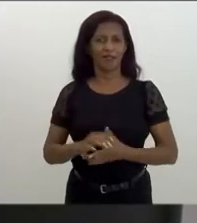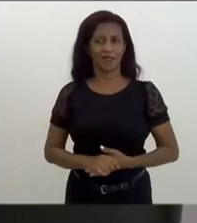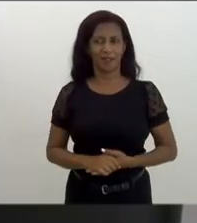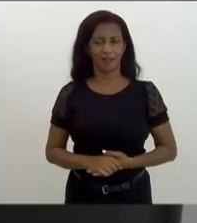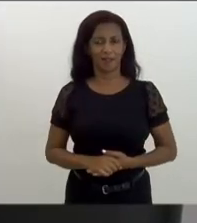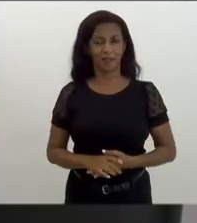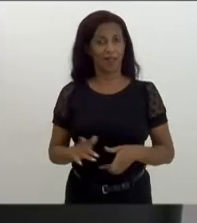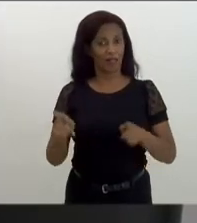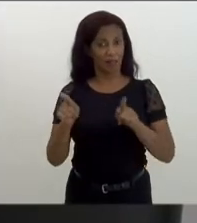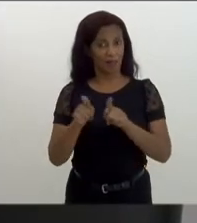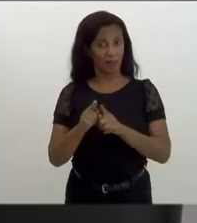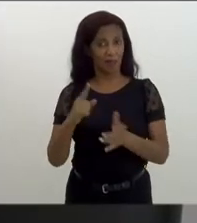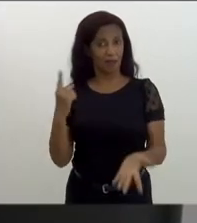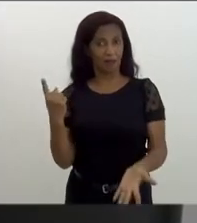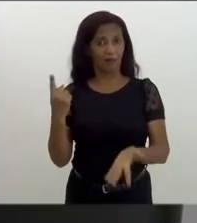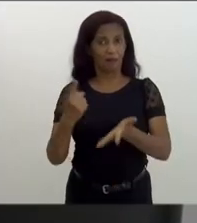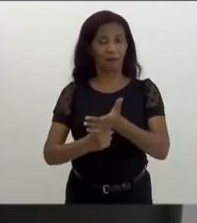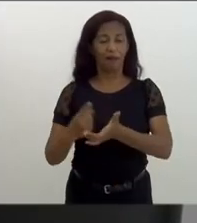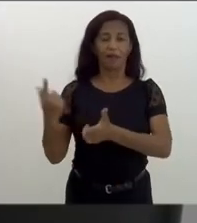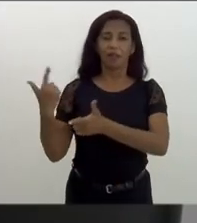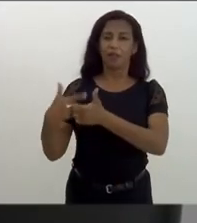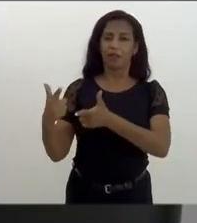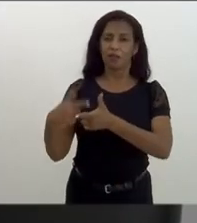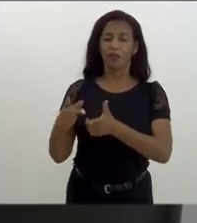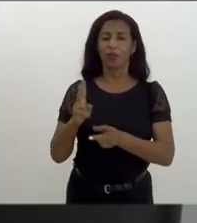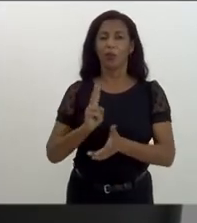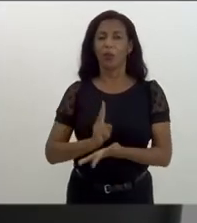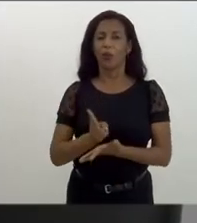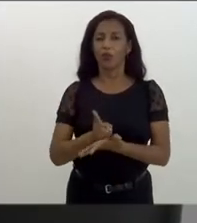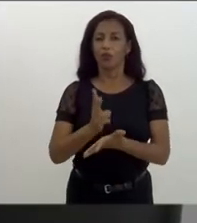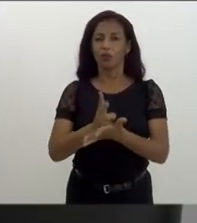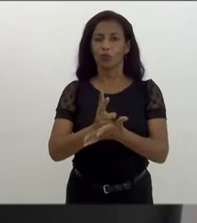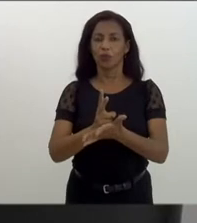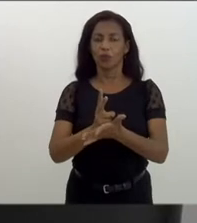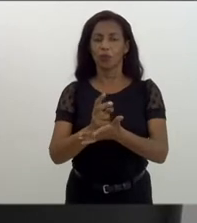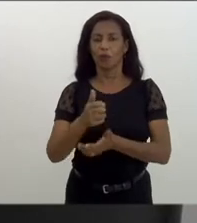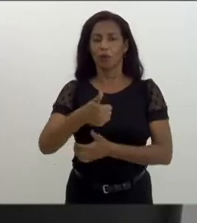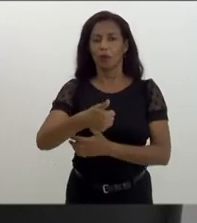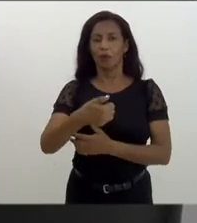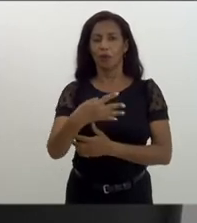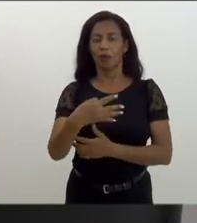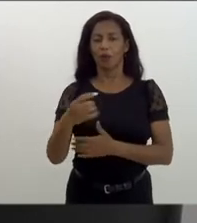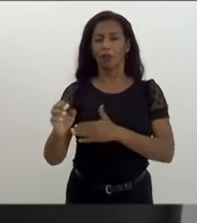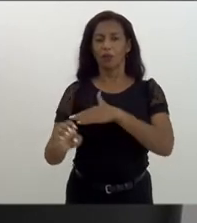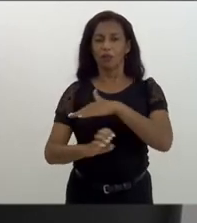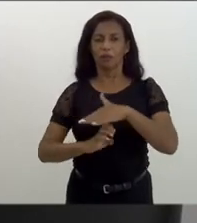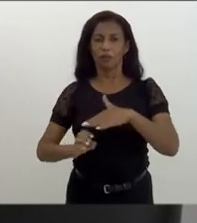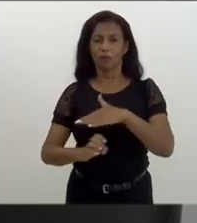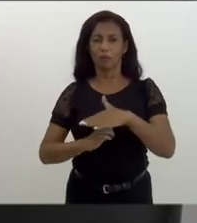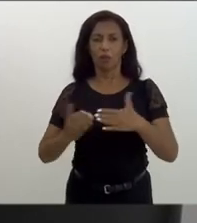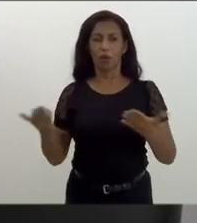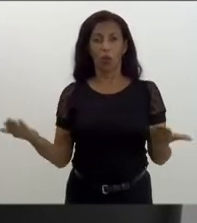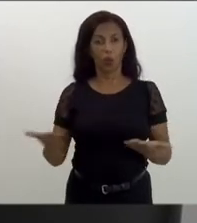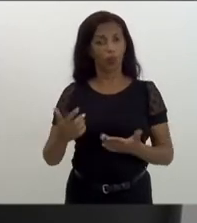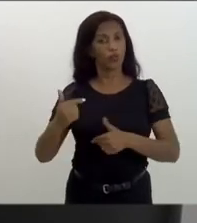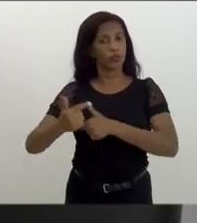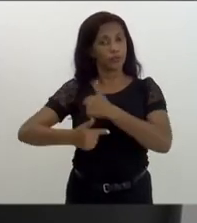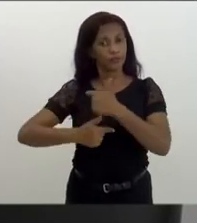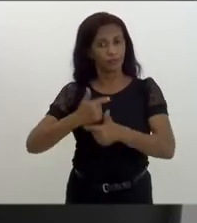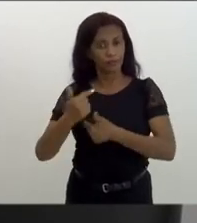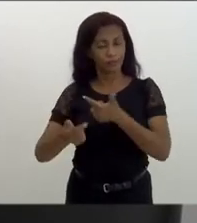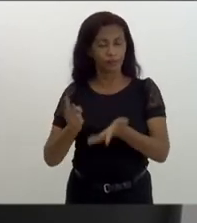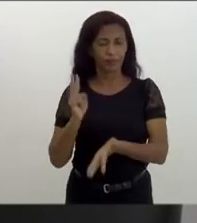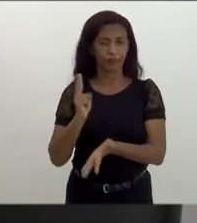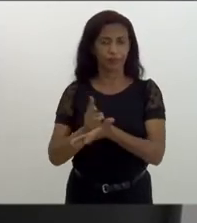Vale sublinhar que os problemas continuam ainda para as 14 empresas atualmente ativas